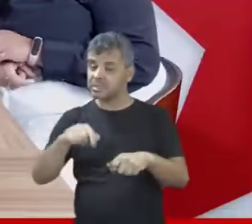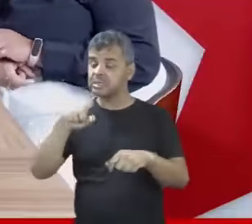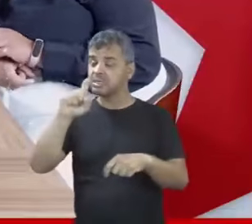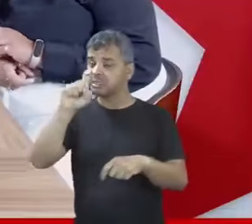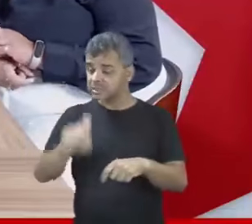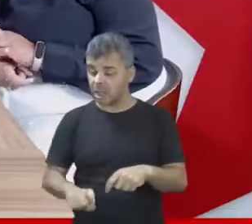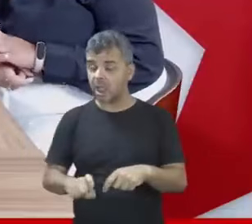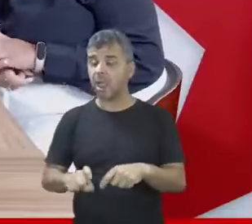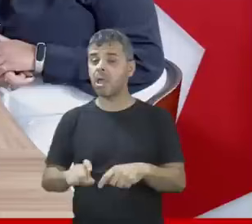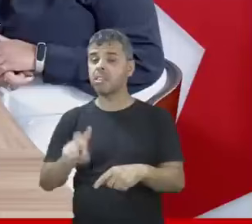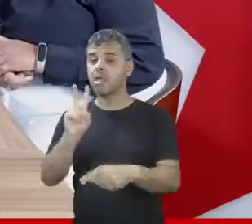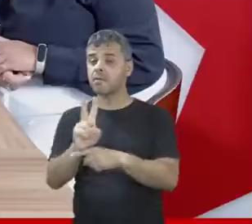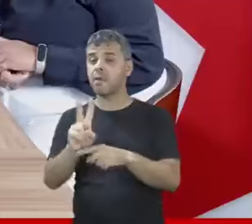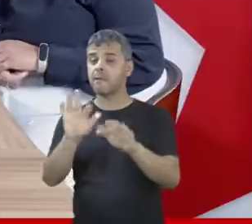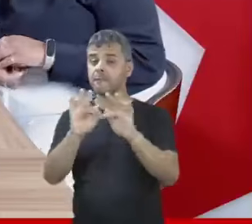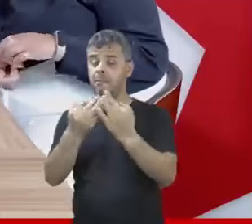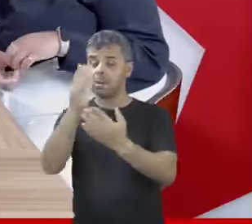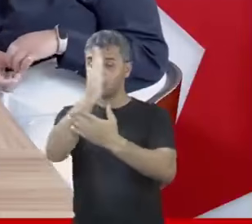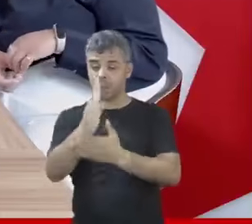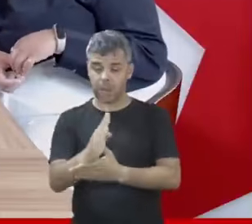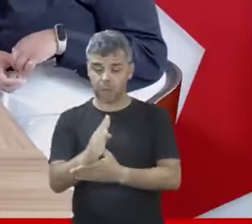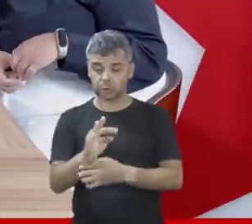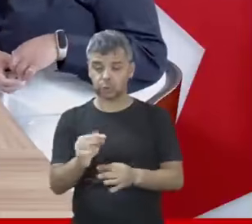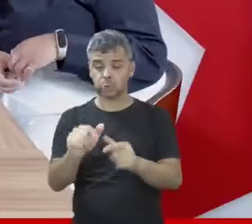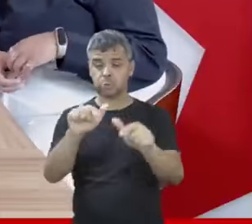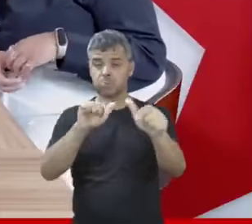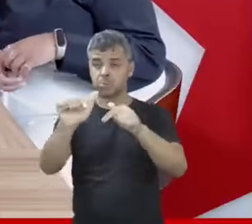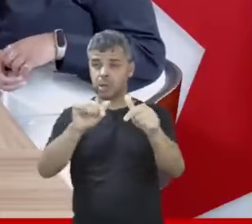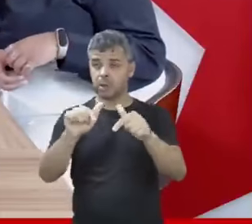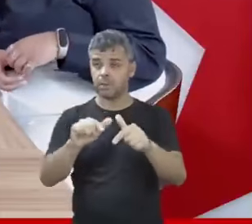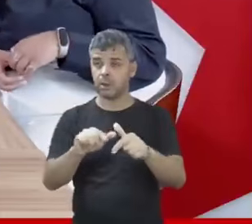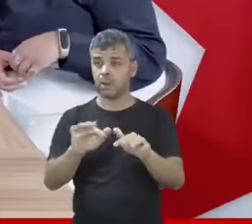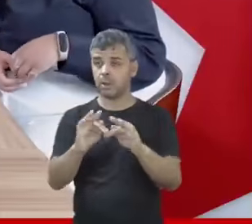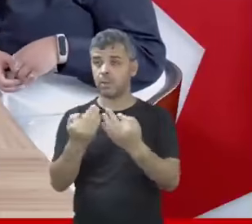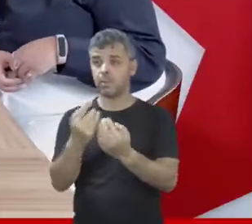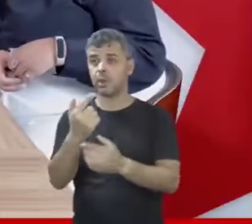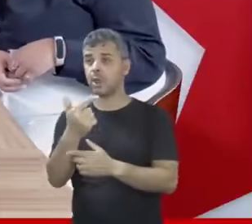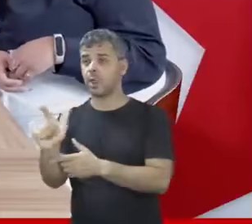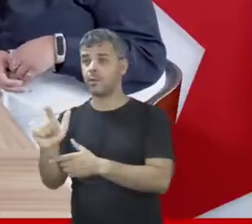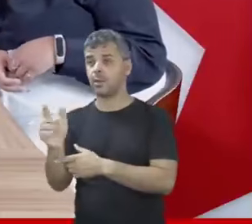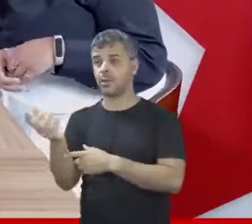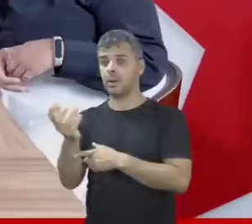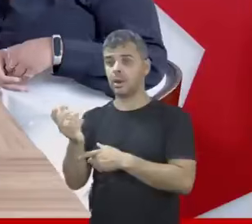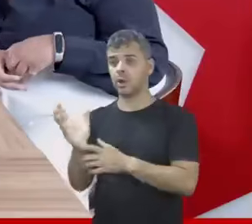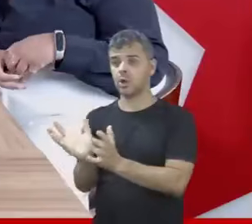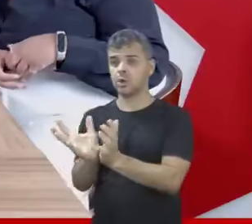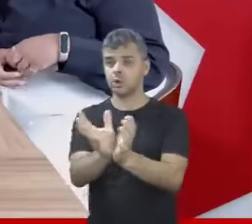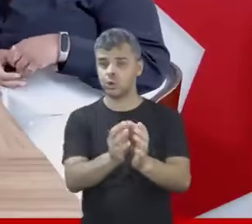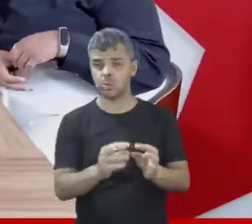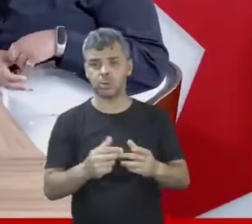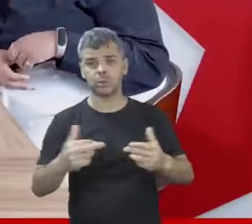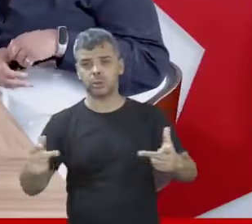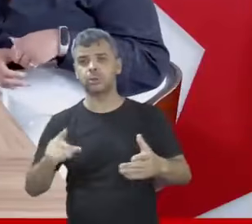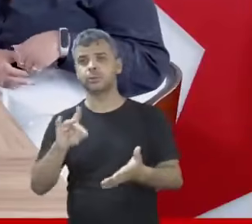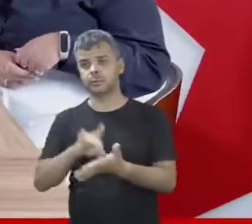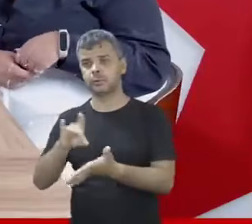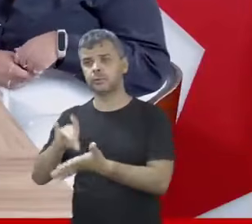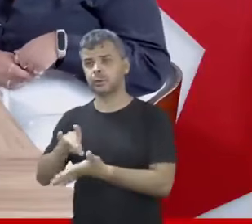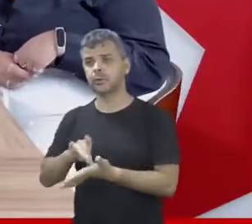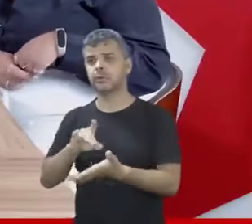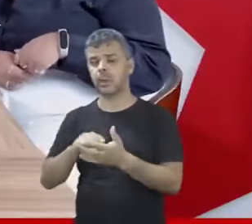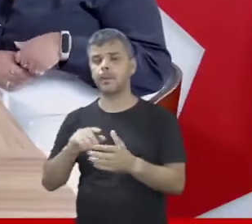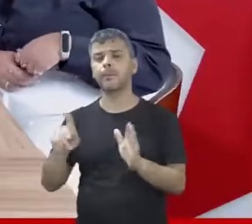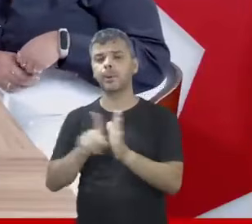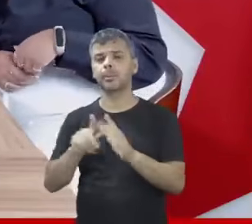família brasileira, de modo geral, né? Do trabalhador brasileiro, não, né? E tem que ser defensor da família não só quando a pauta é aborto, essas coisas, né? Ah, tem que é verdade. também quando a pauta é